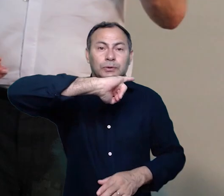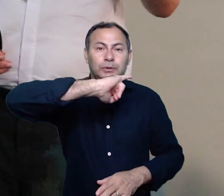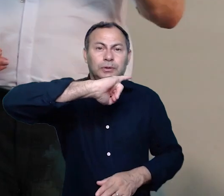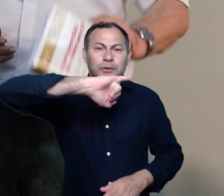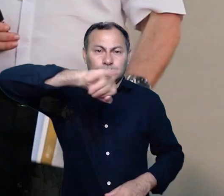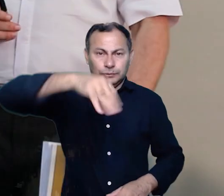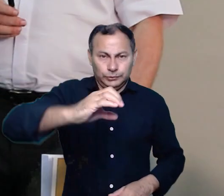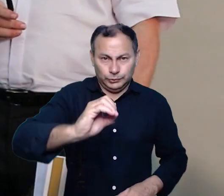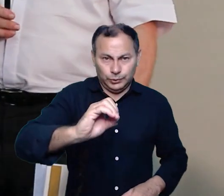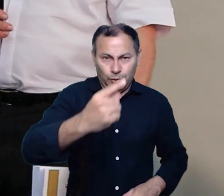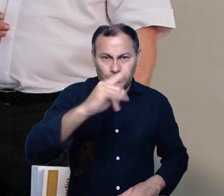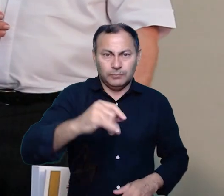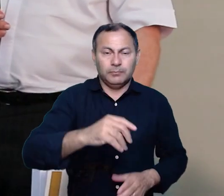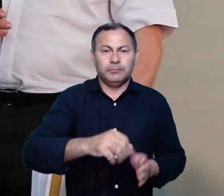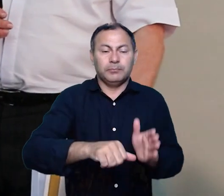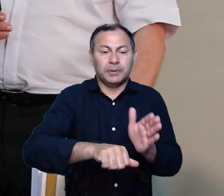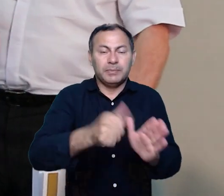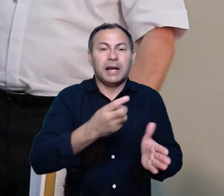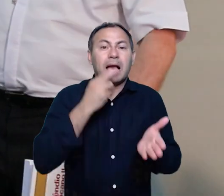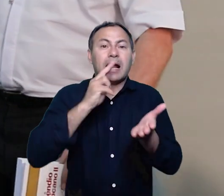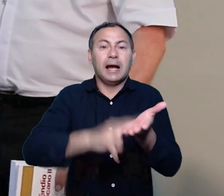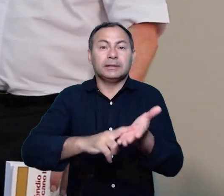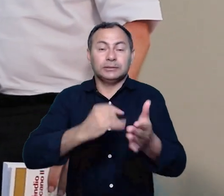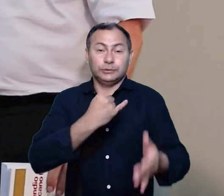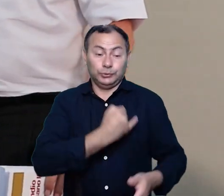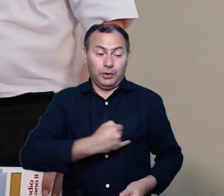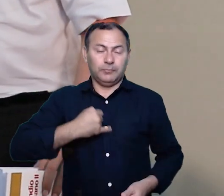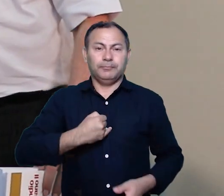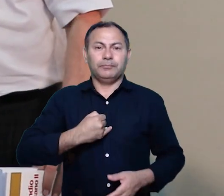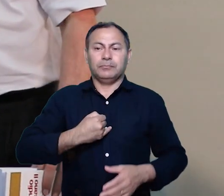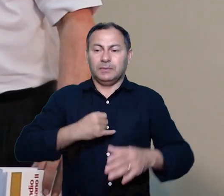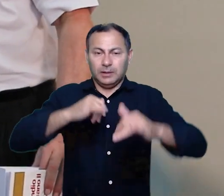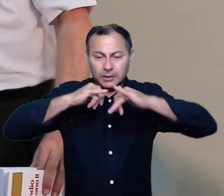João, da primeira epístola de João.